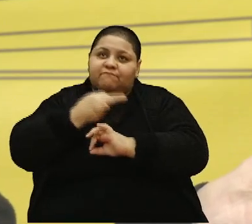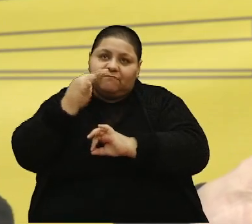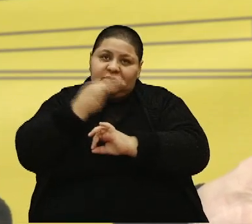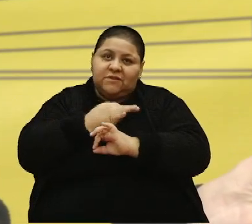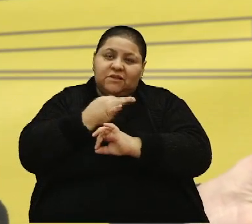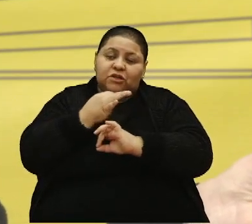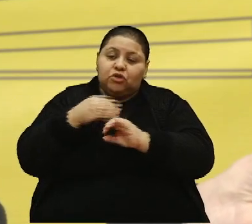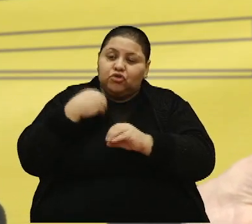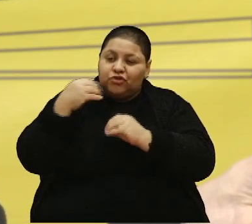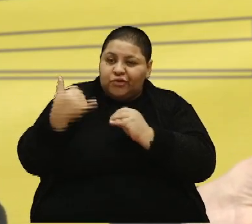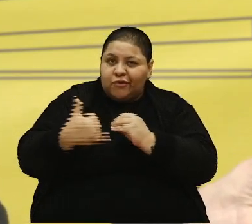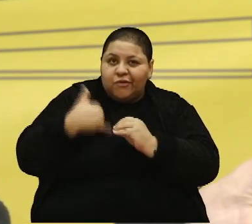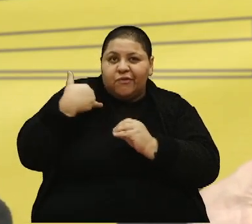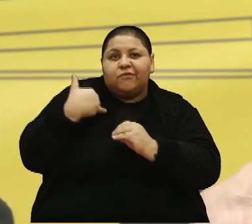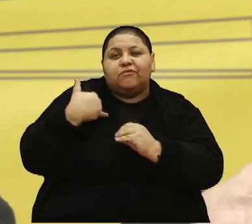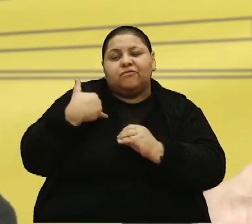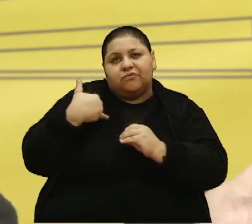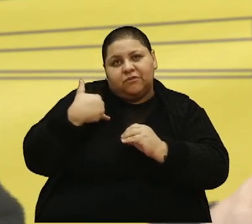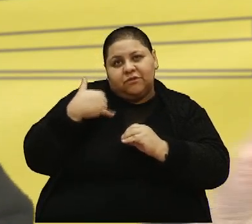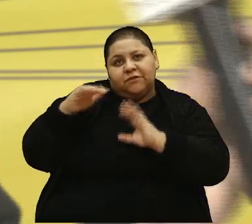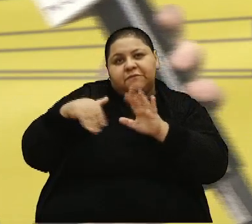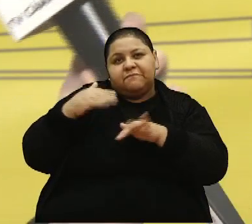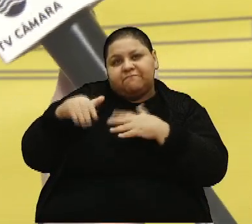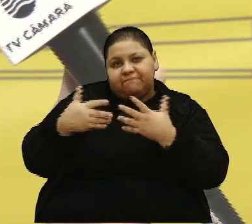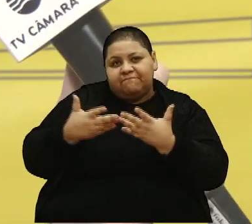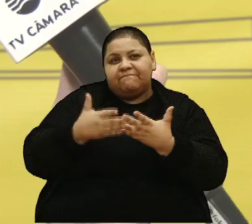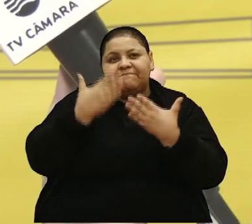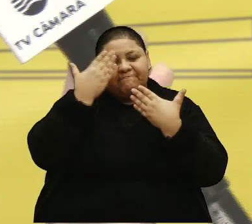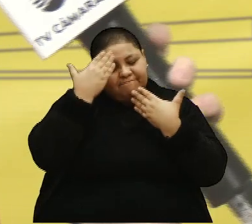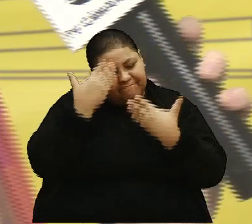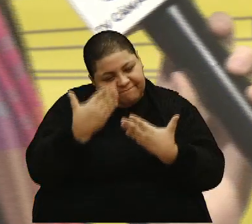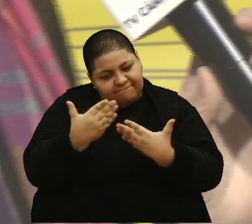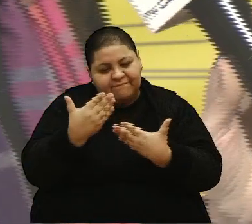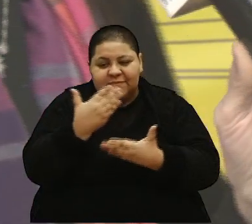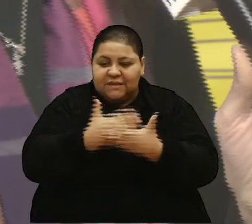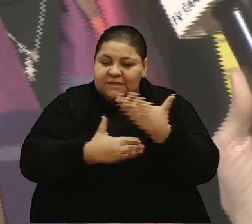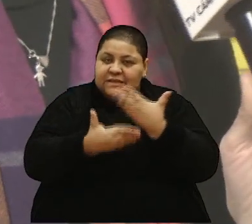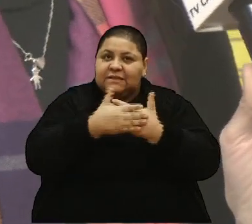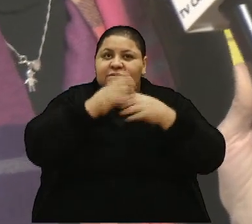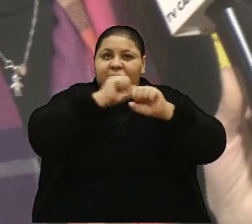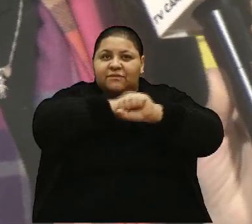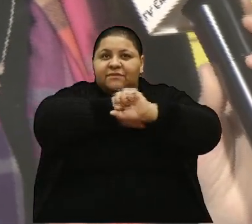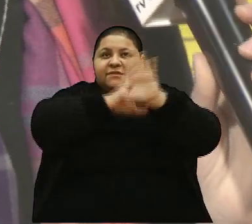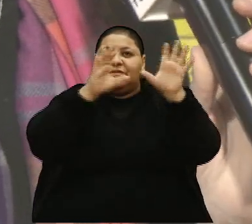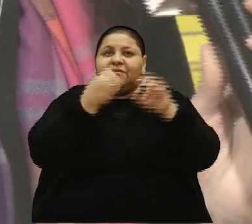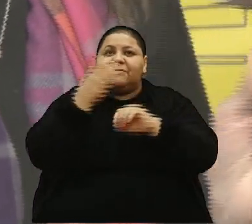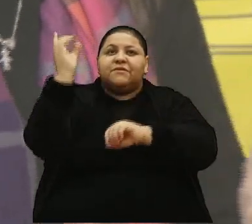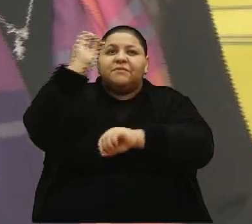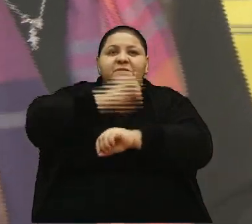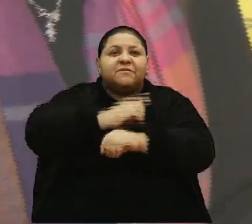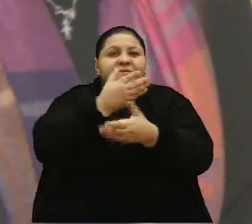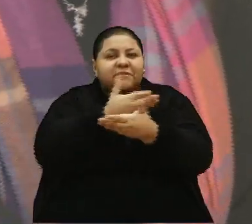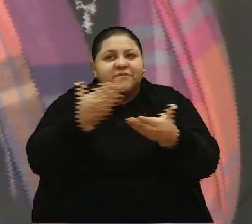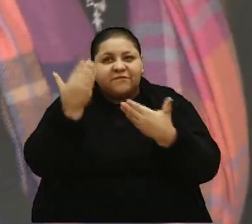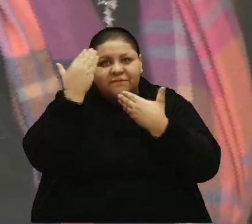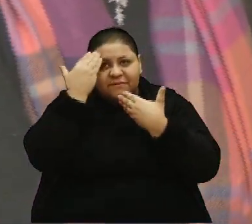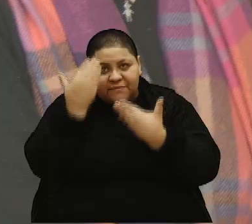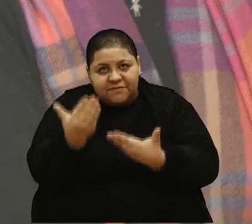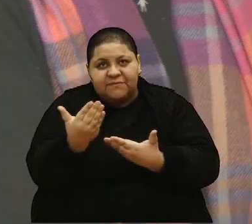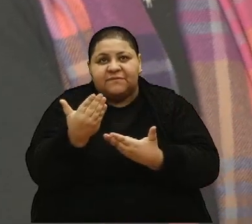sentimos honrados de ter sido convidado. Muito obrigada por todos esses esclarecimentos. Um bom dia para o senhor. Obrigado,